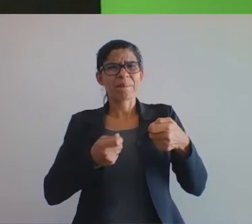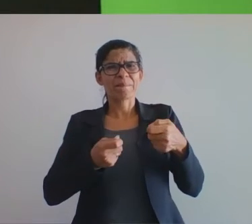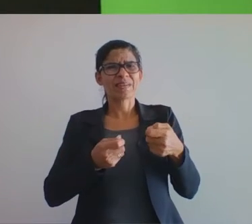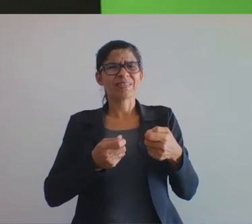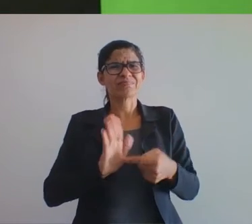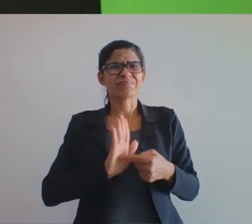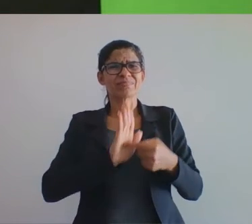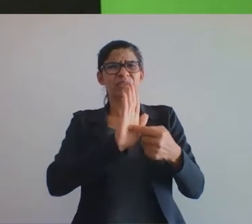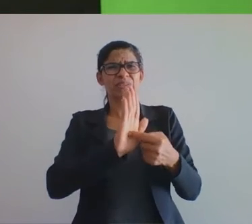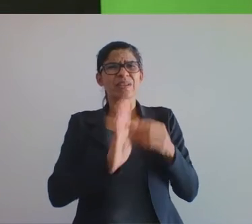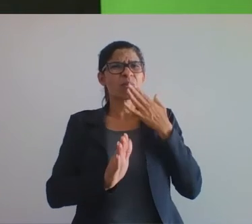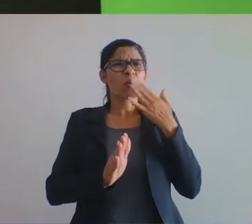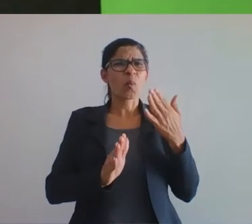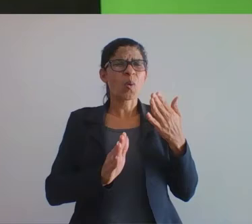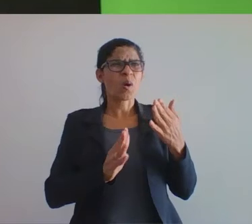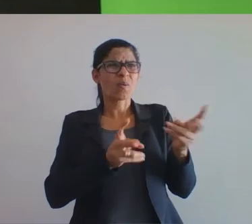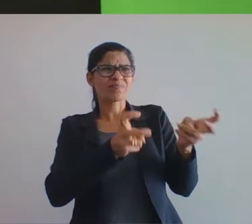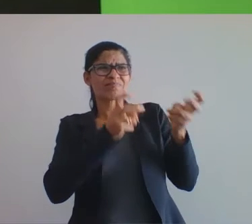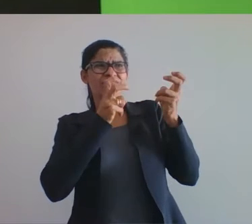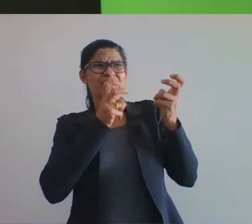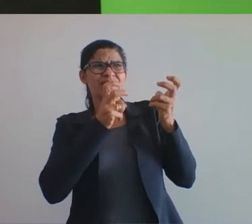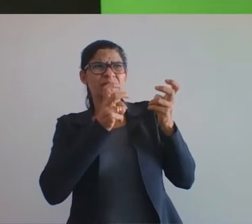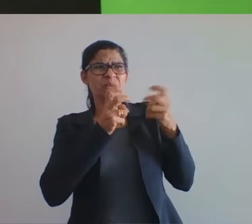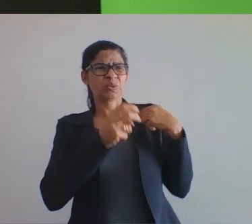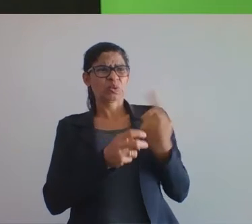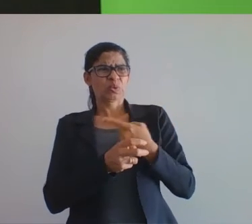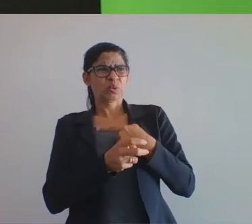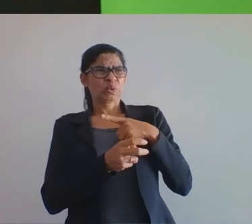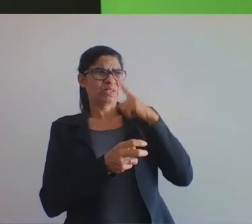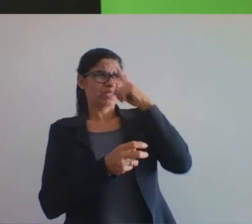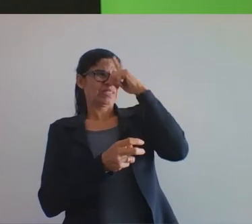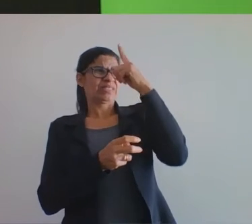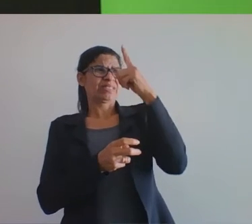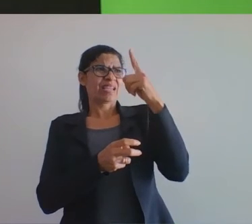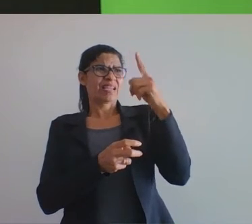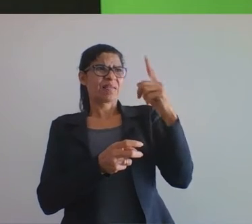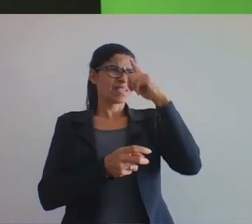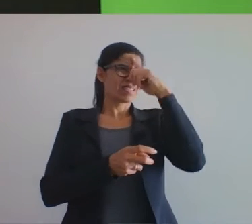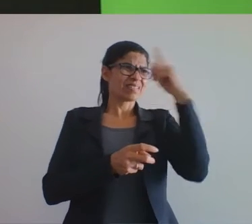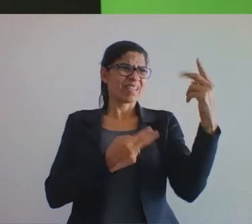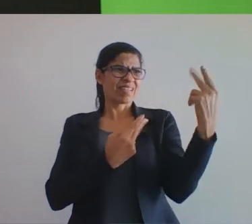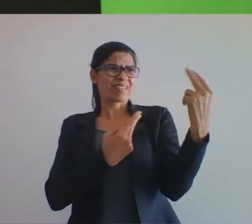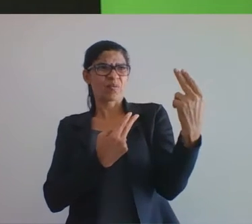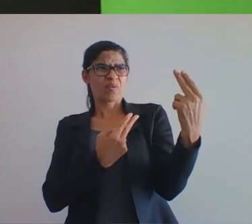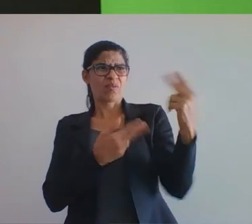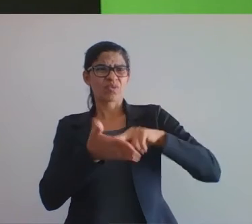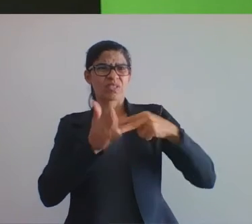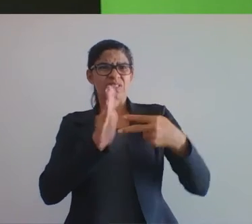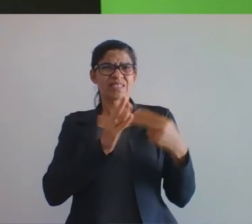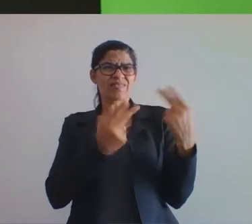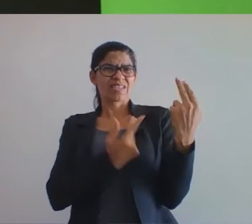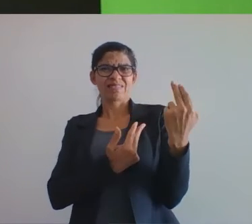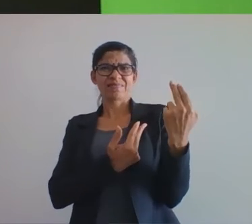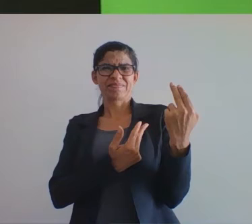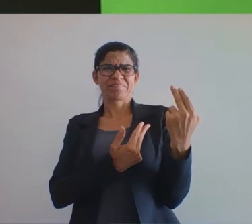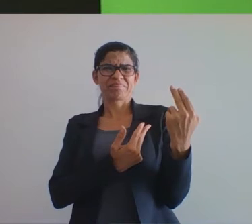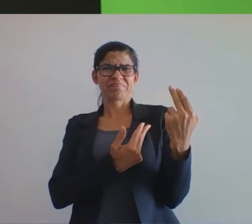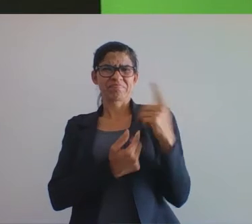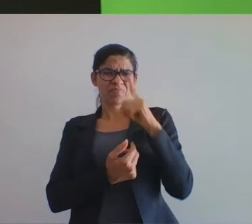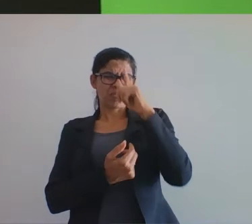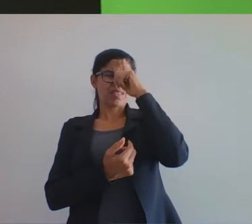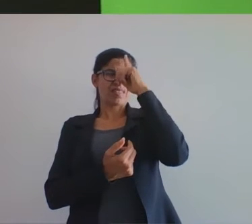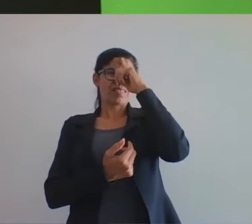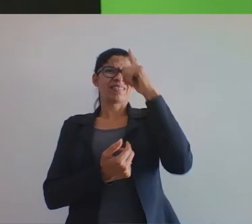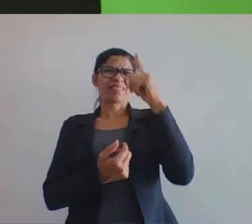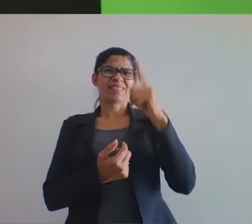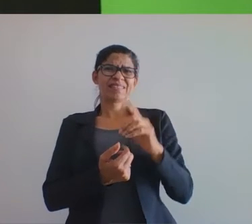que nós deveríamos uma ideia para essa mesma ideia de ter significado. Uma ideia evidente que